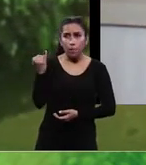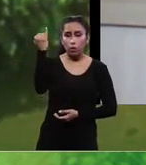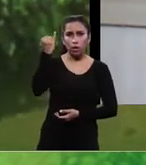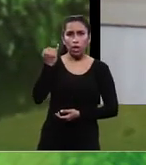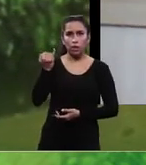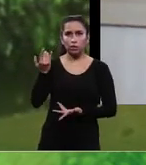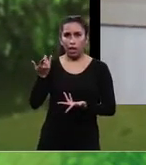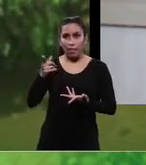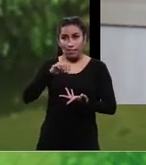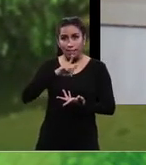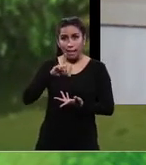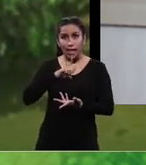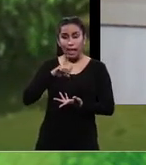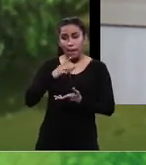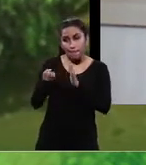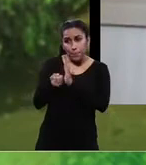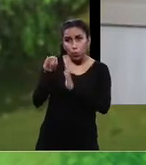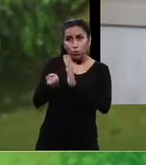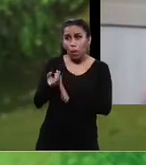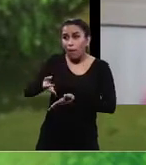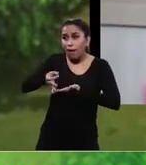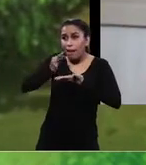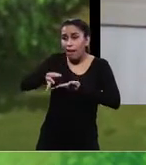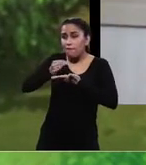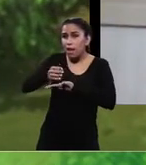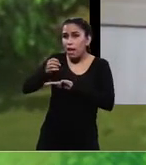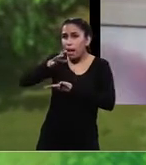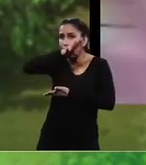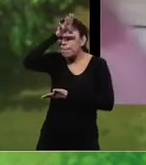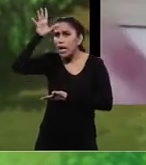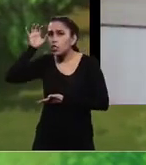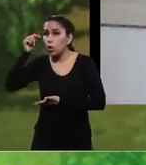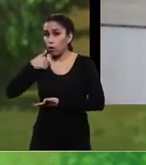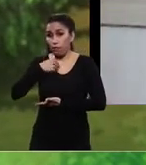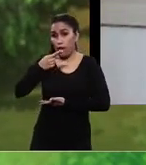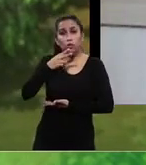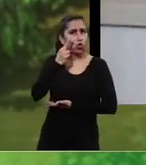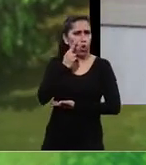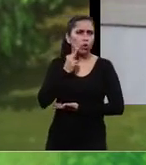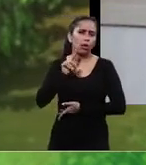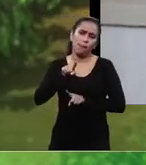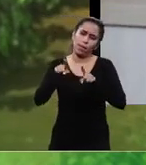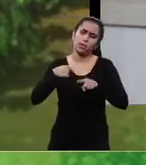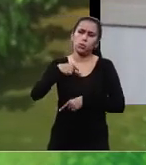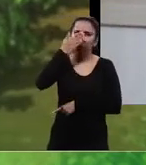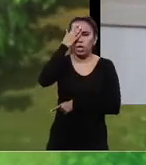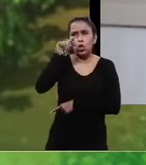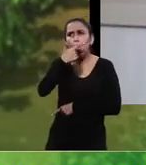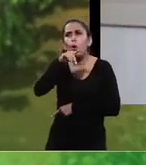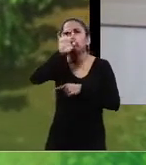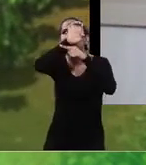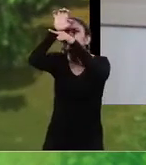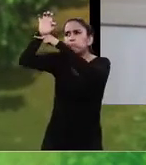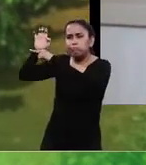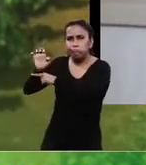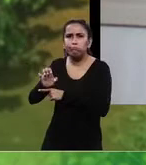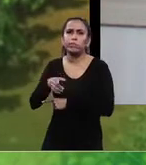de café da Amazônia, eu estou falando de Rondônia, mas sei que outros estados também têm,